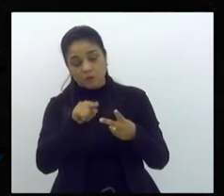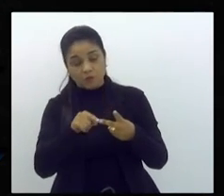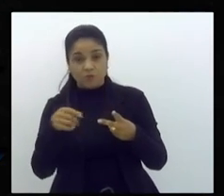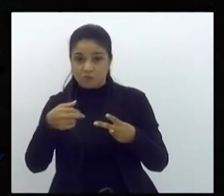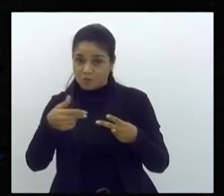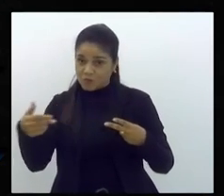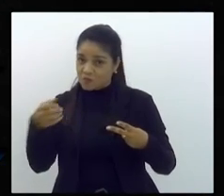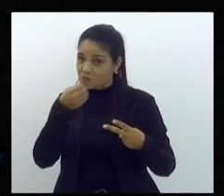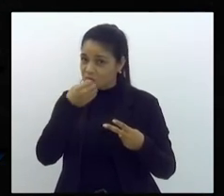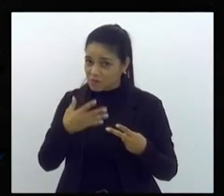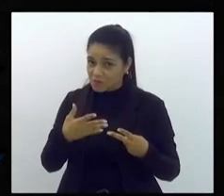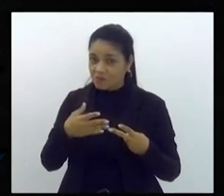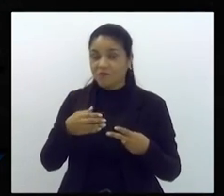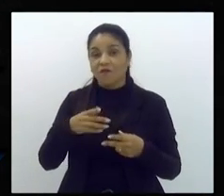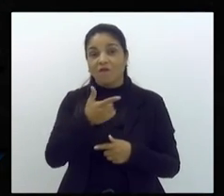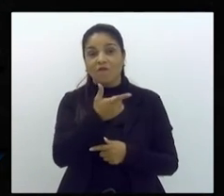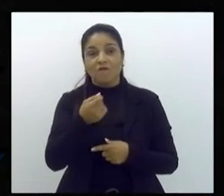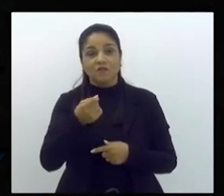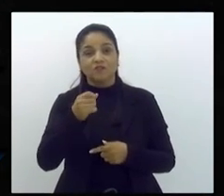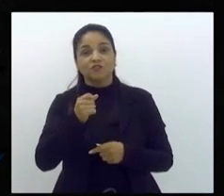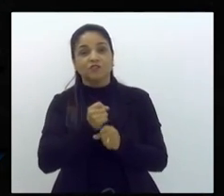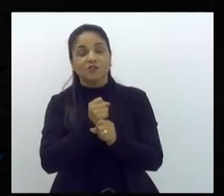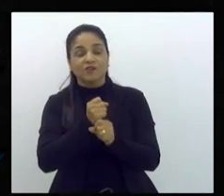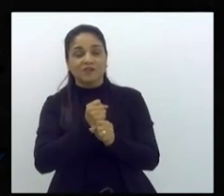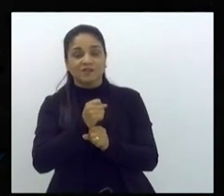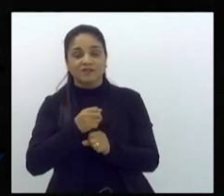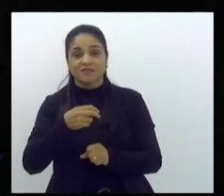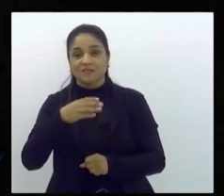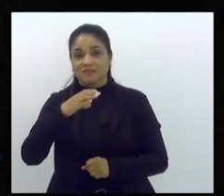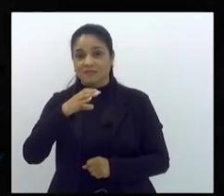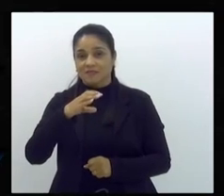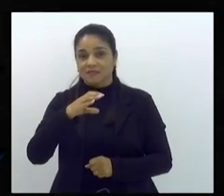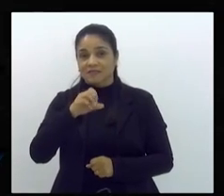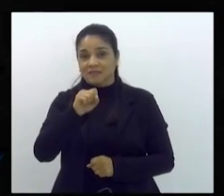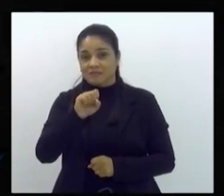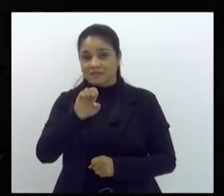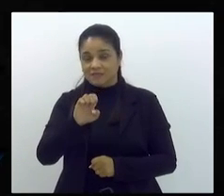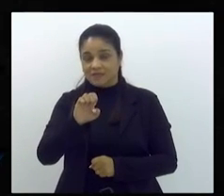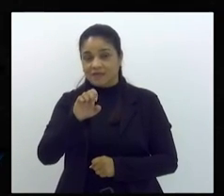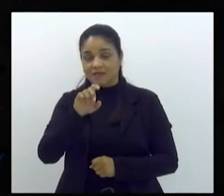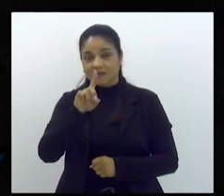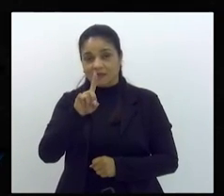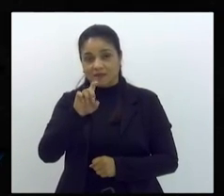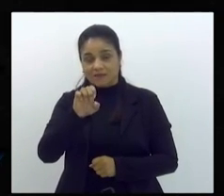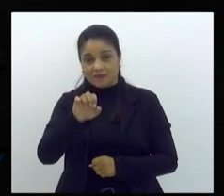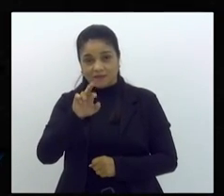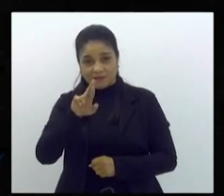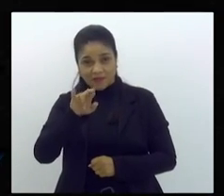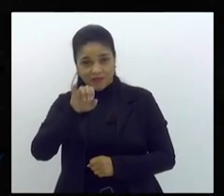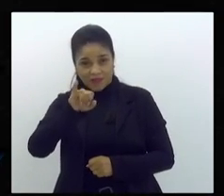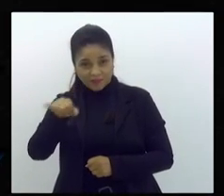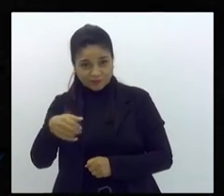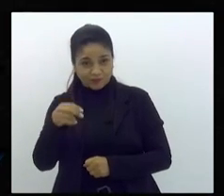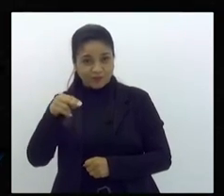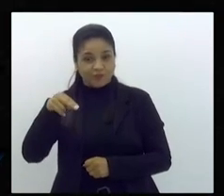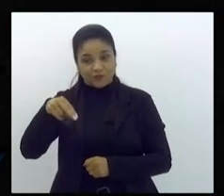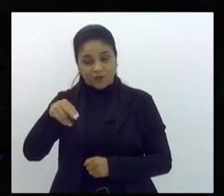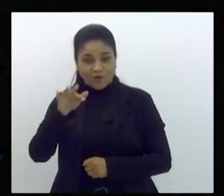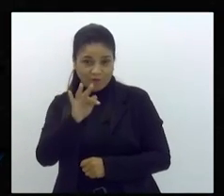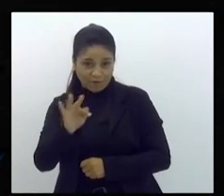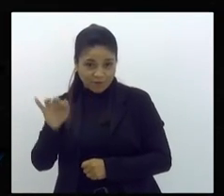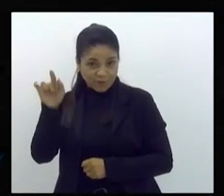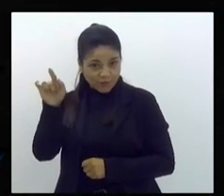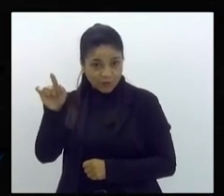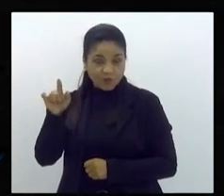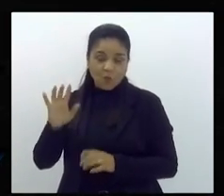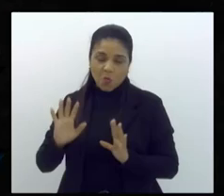que foi o 20 anos Cederj em Nova Friburgo Então nesse último sábado o Polo Cederj de Nova